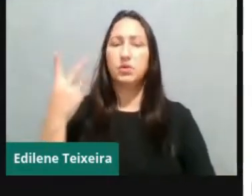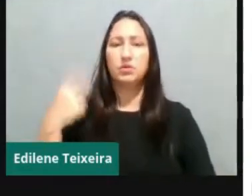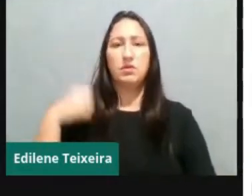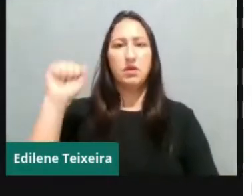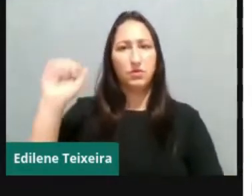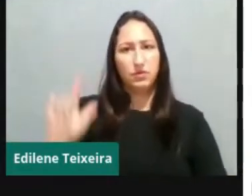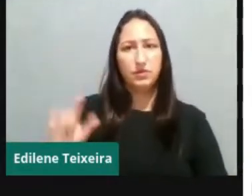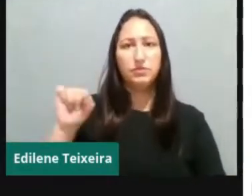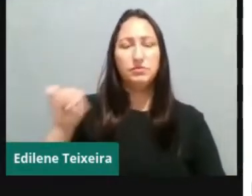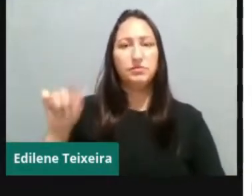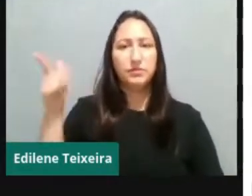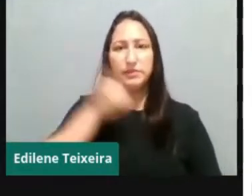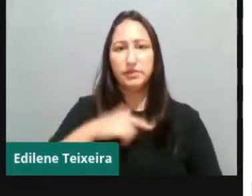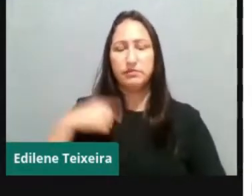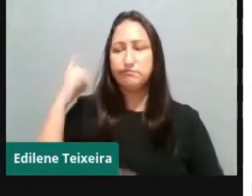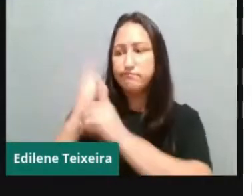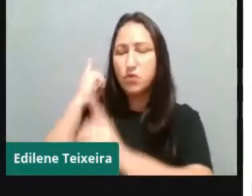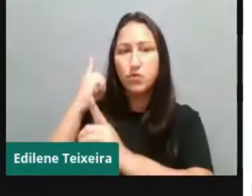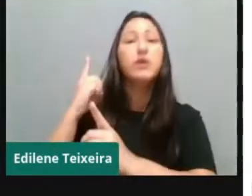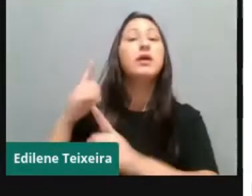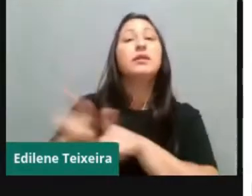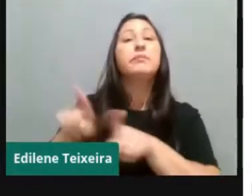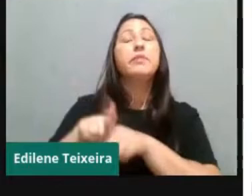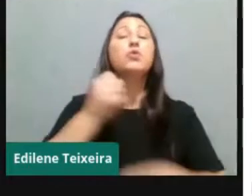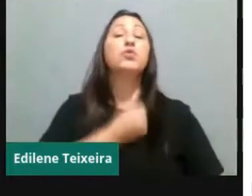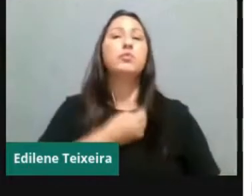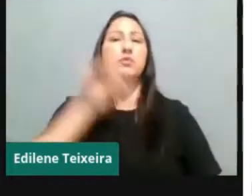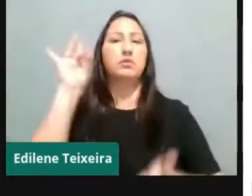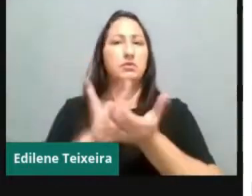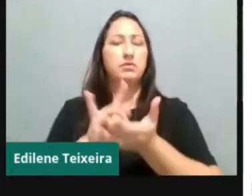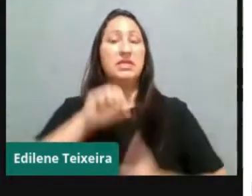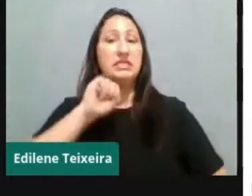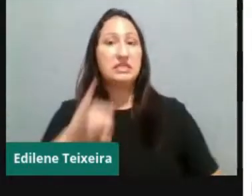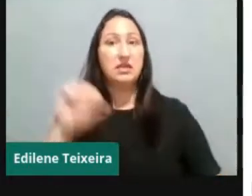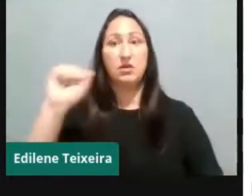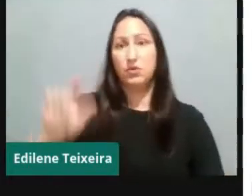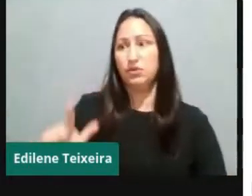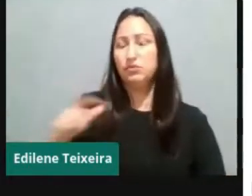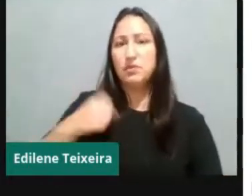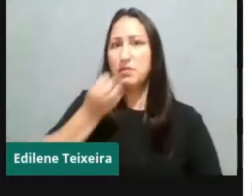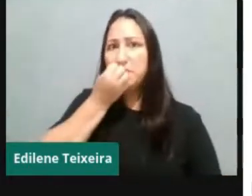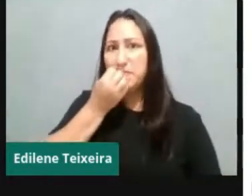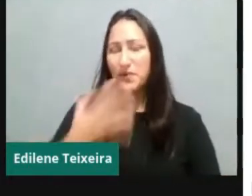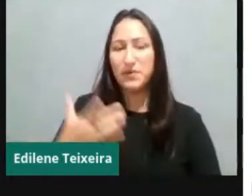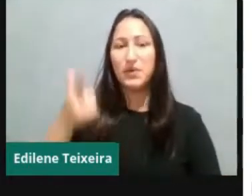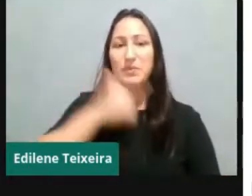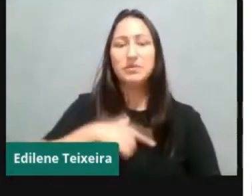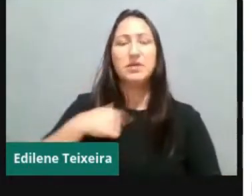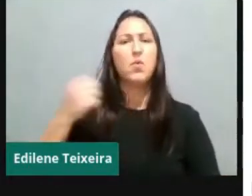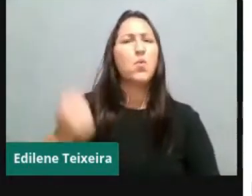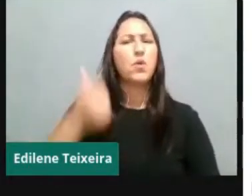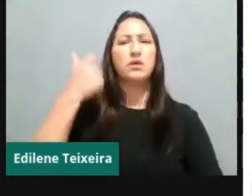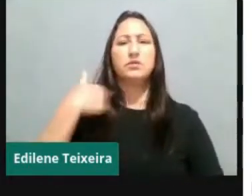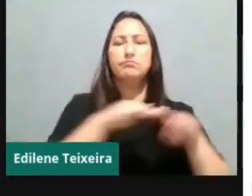bate com a pontuação real. Então, se o meu algoritmo é muito bom, significa que eu vou ter quase uma reta aqui. Aquilo que